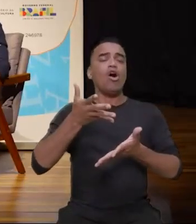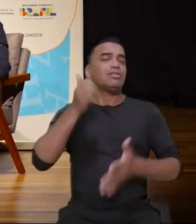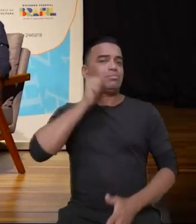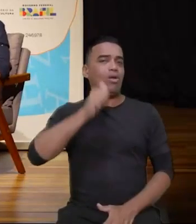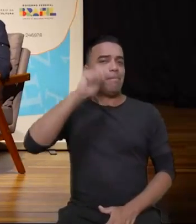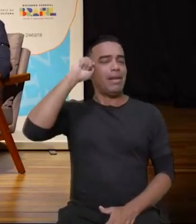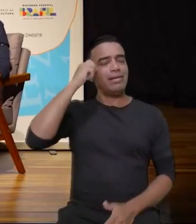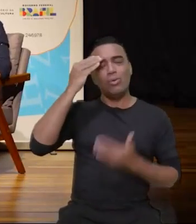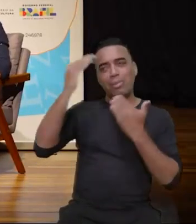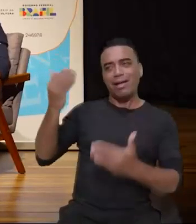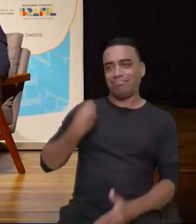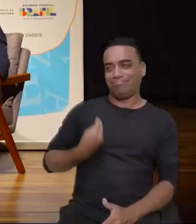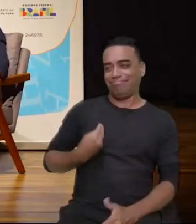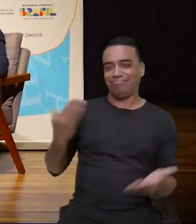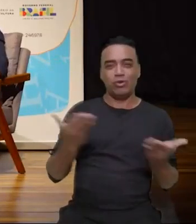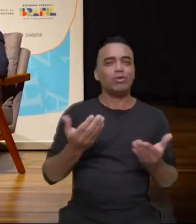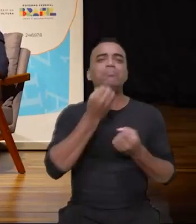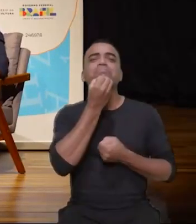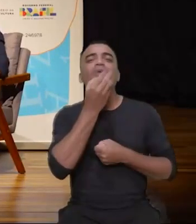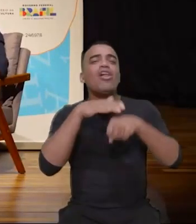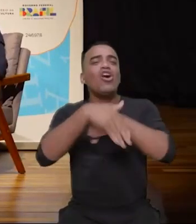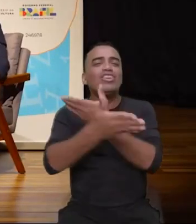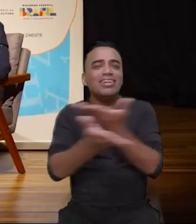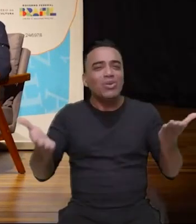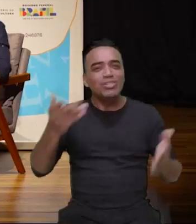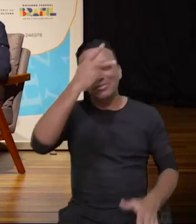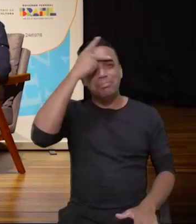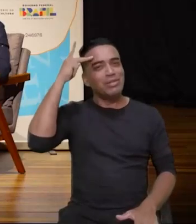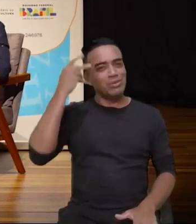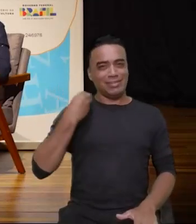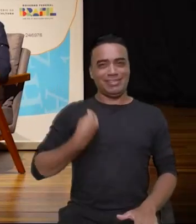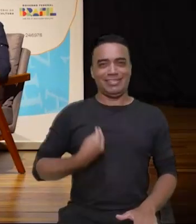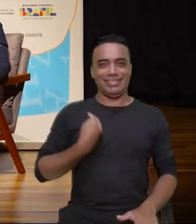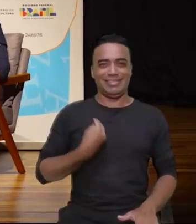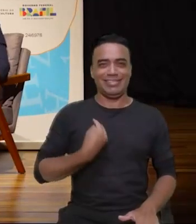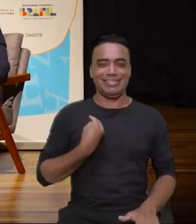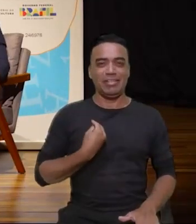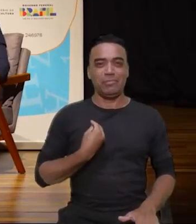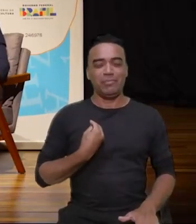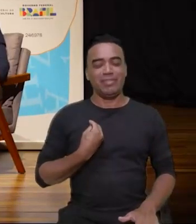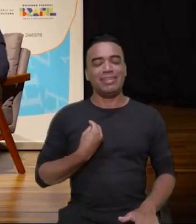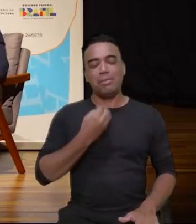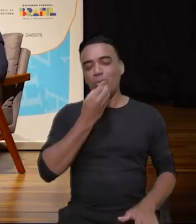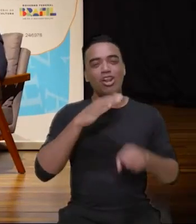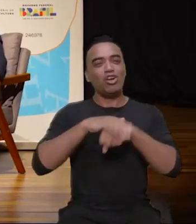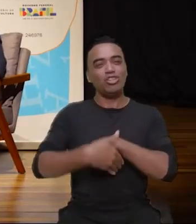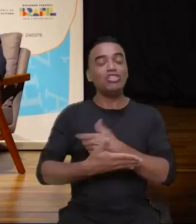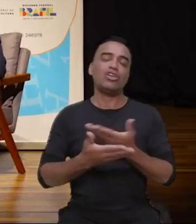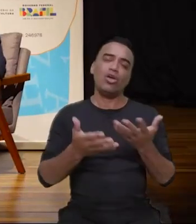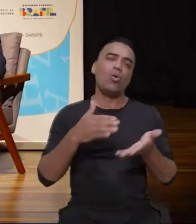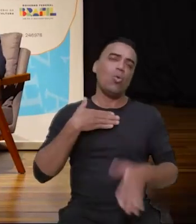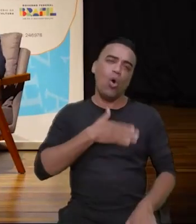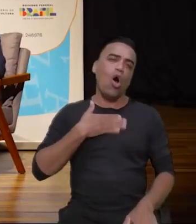com a gente. Certo. Boa noite a todas as pessoas presentes, né? Boa noite, embora